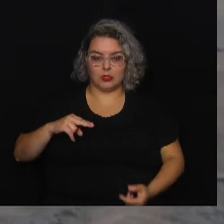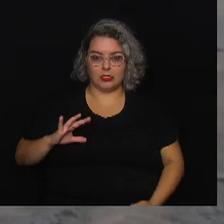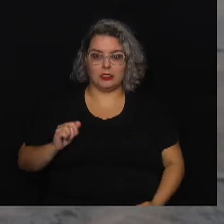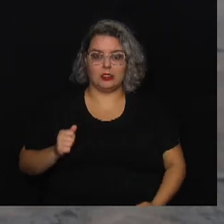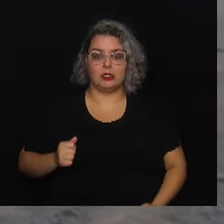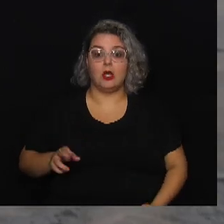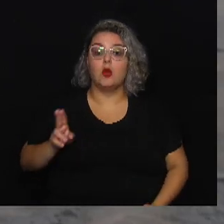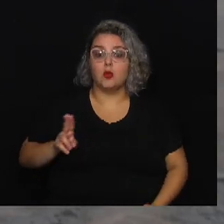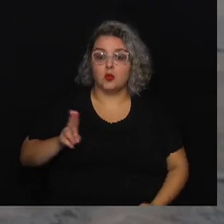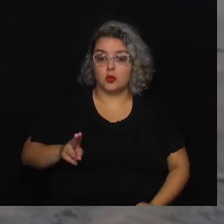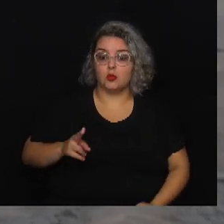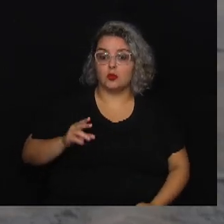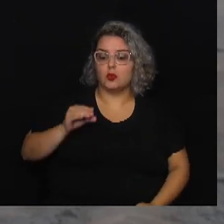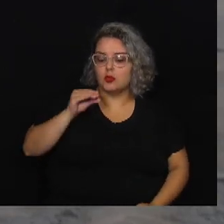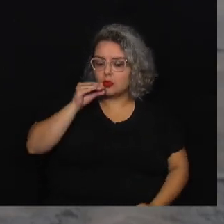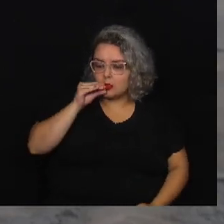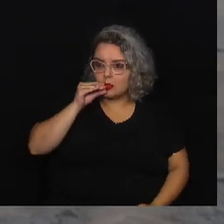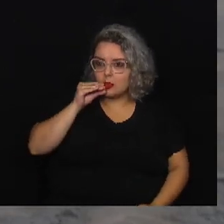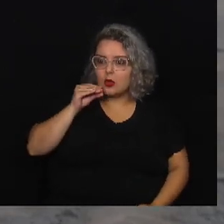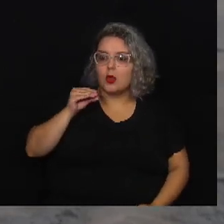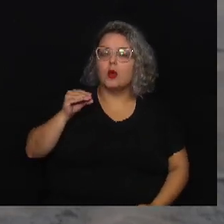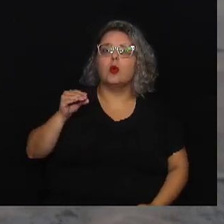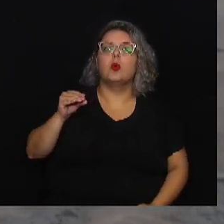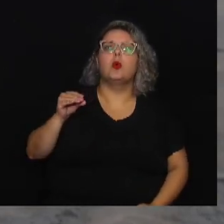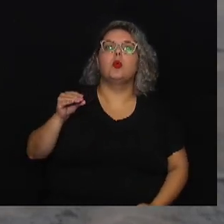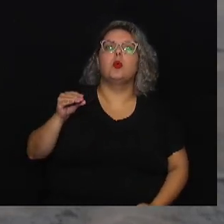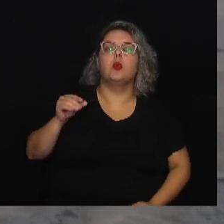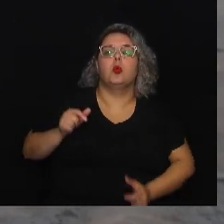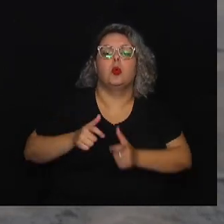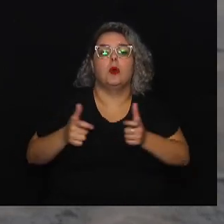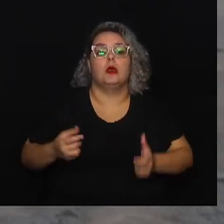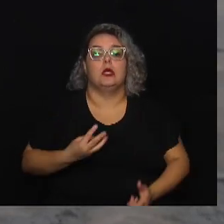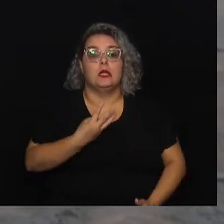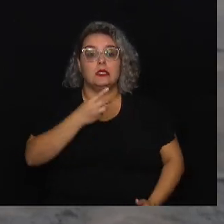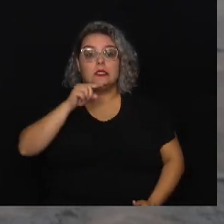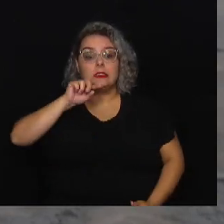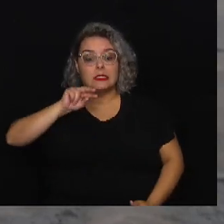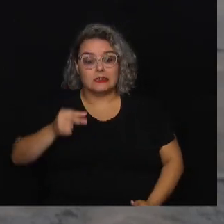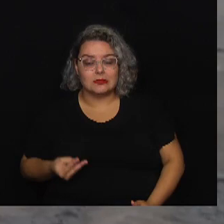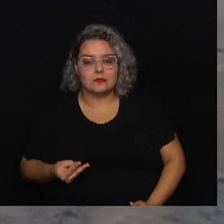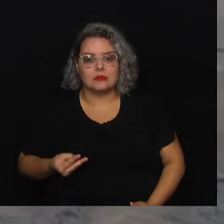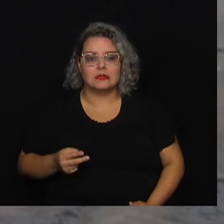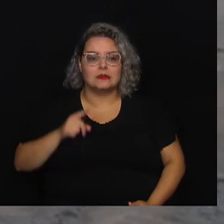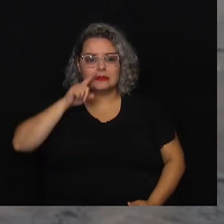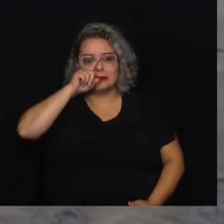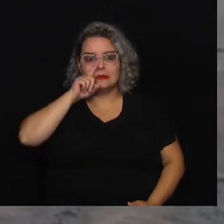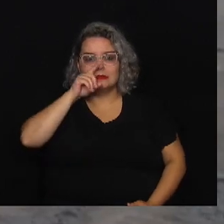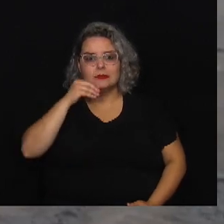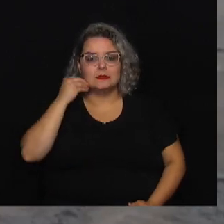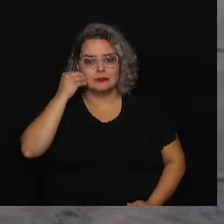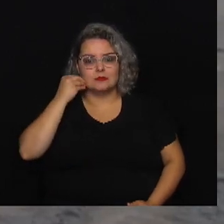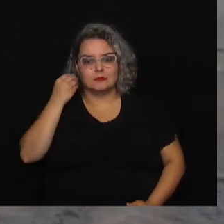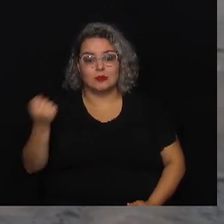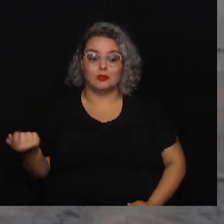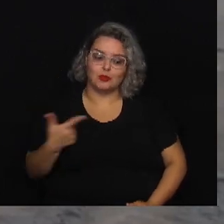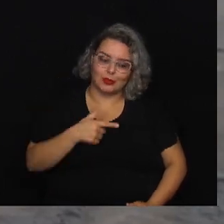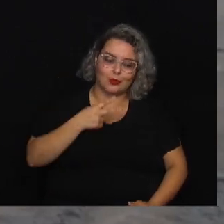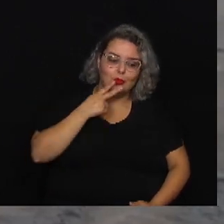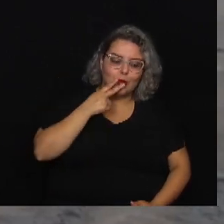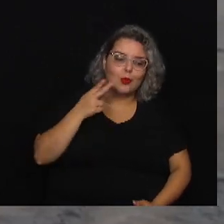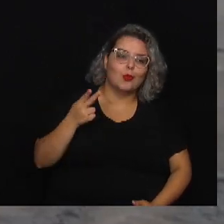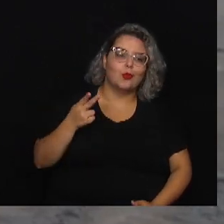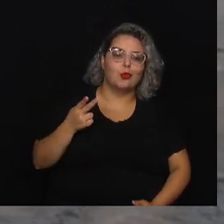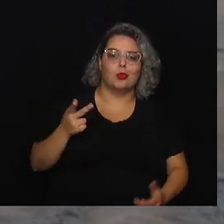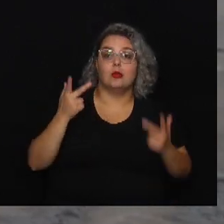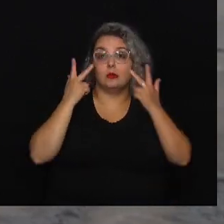uso do cigarro eletrônico pode aumentar em mais de 3 vezes o risco de experimentação do cigarro convencional,